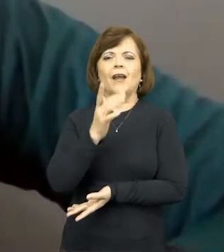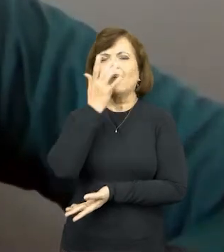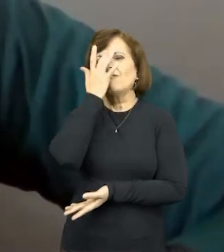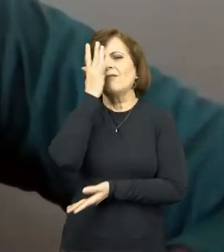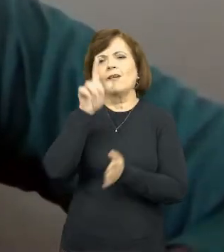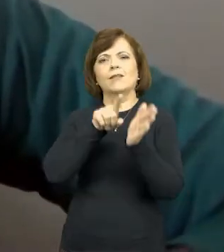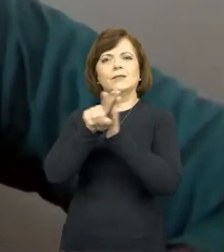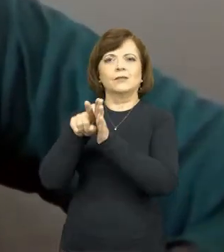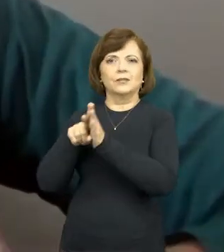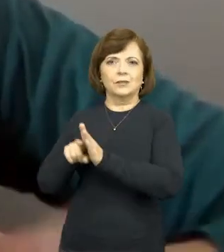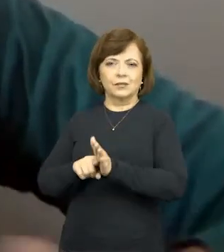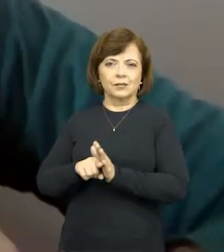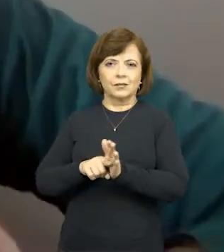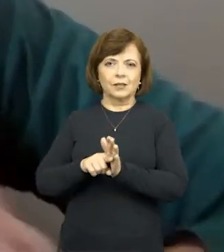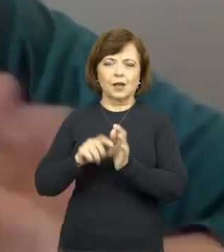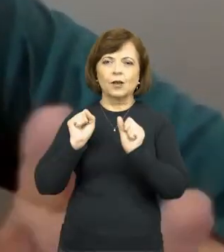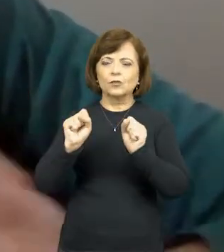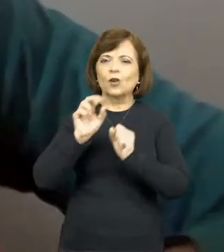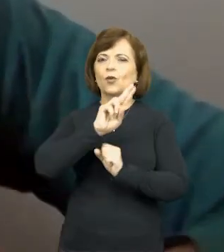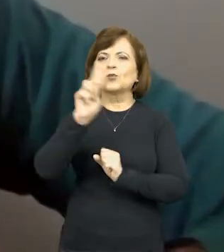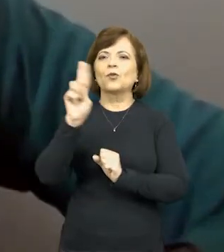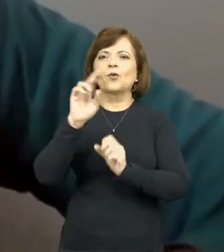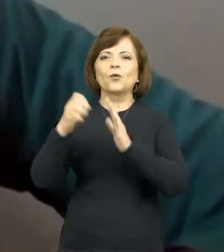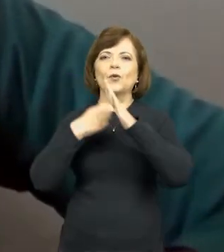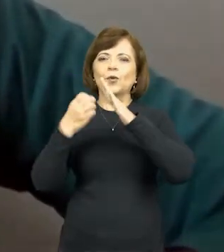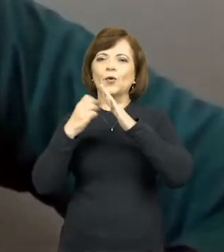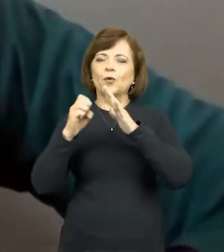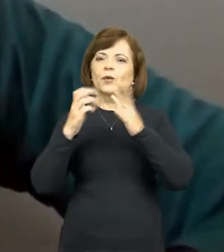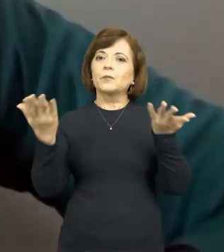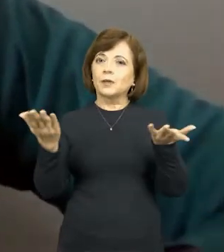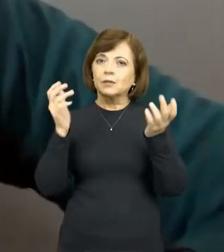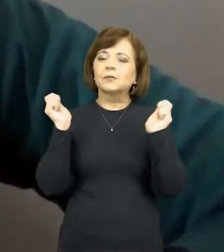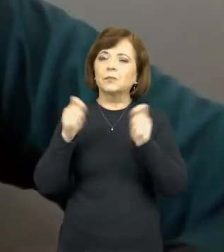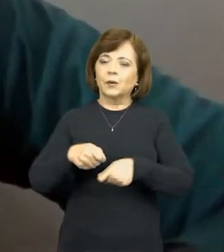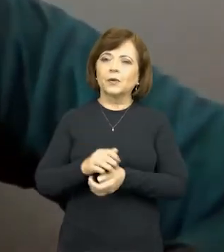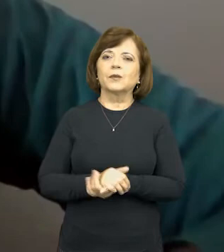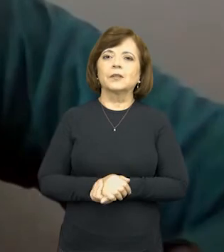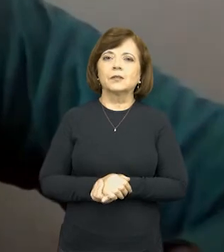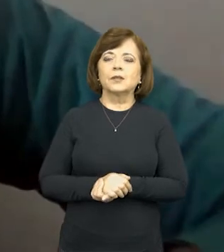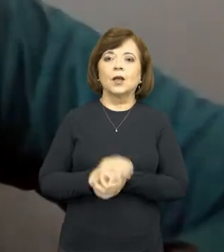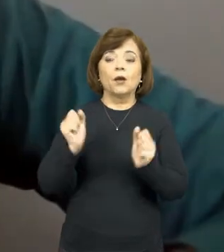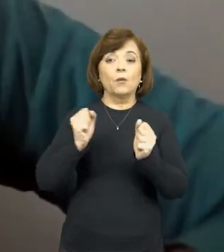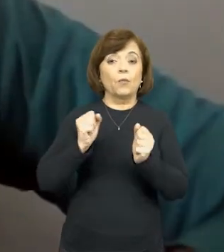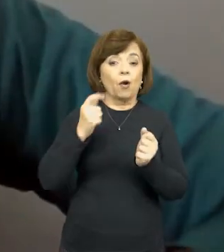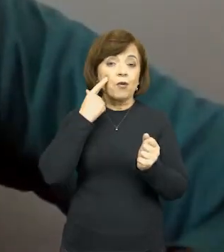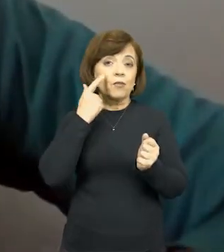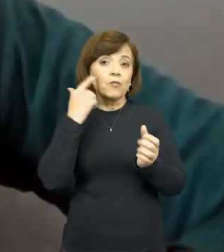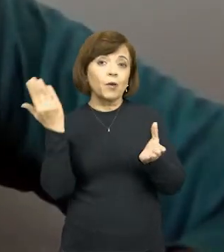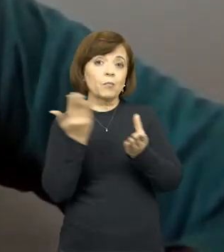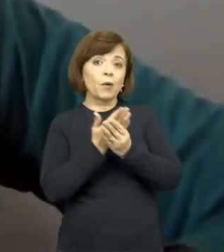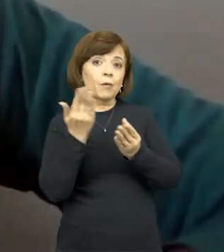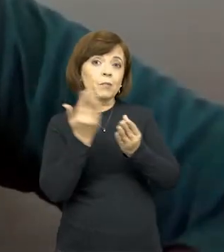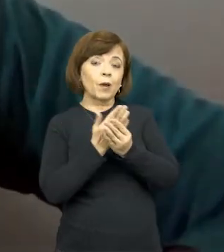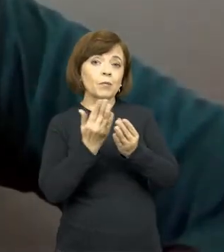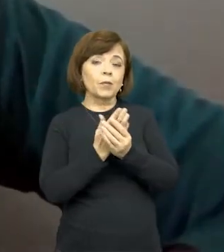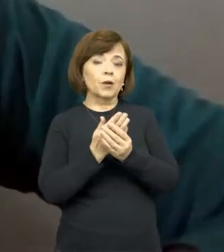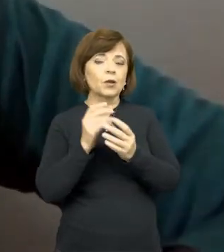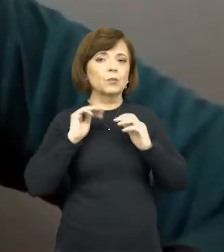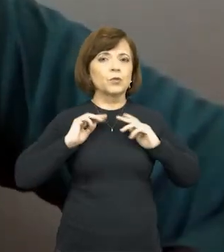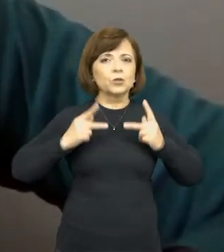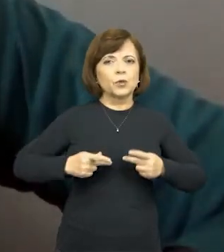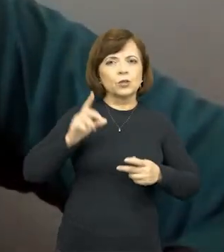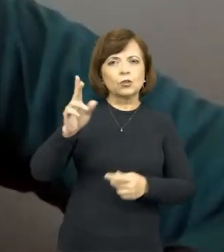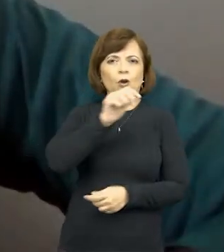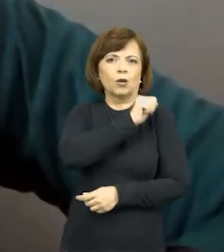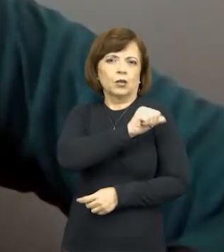é fácil de pesquisar, né? Pode digitar ali o nome do fornecedor de interesse e obter todas as ações que já foram ajuizadas, não só do